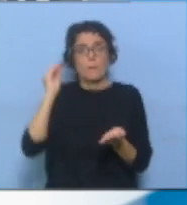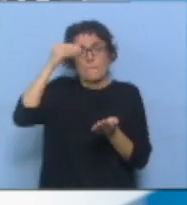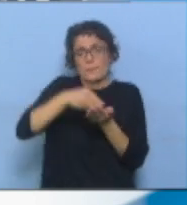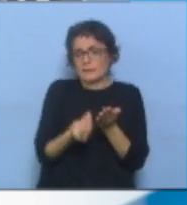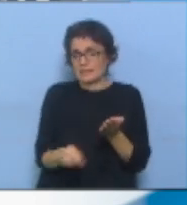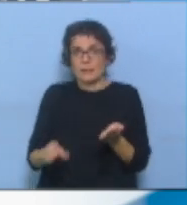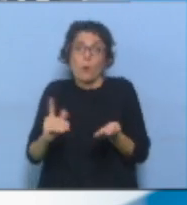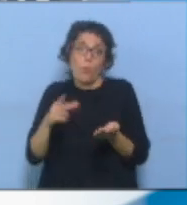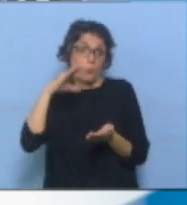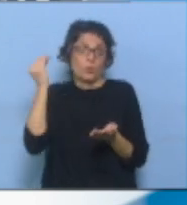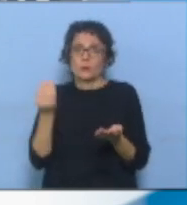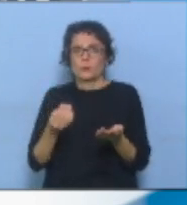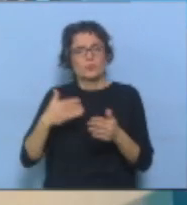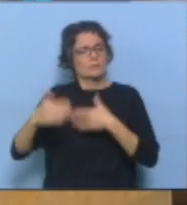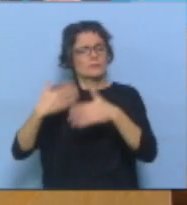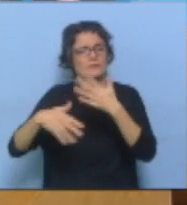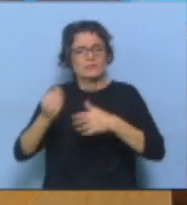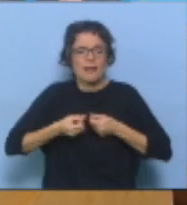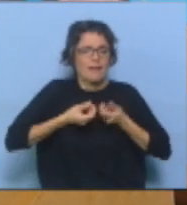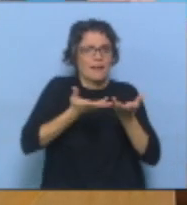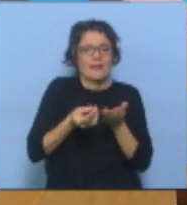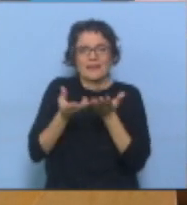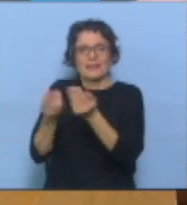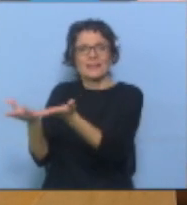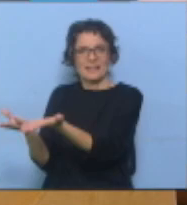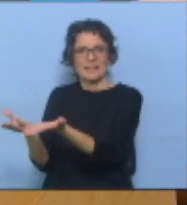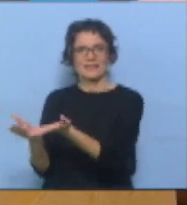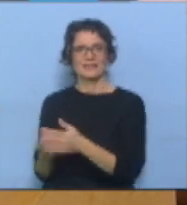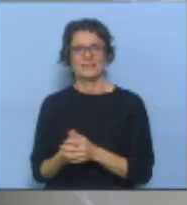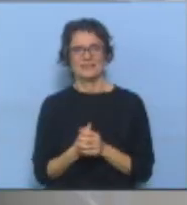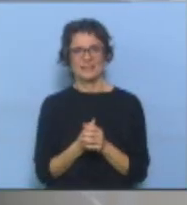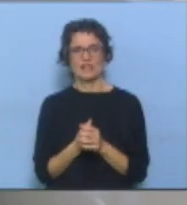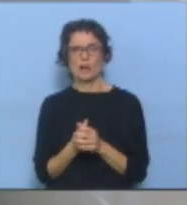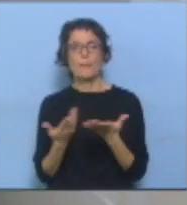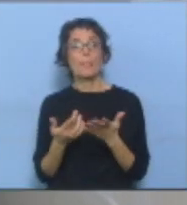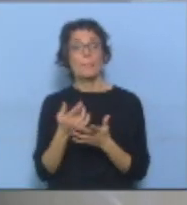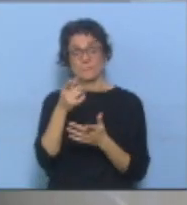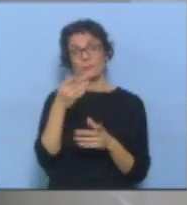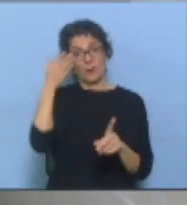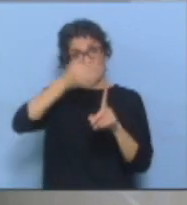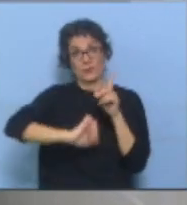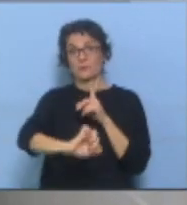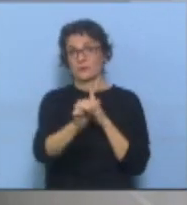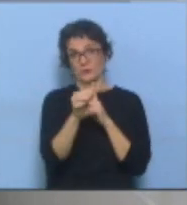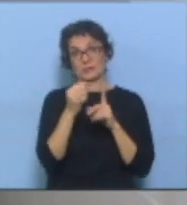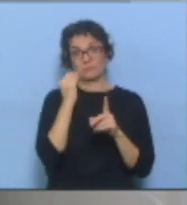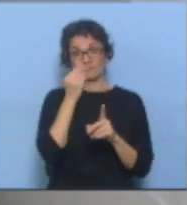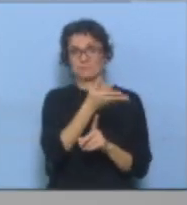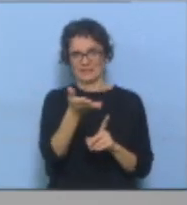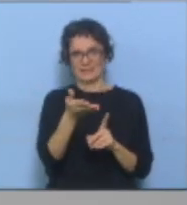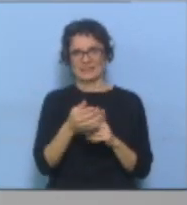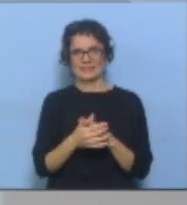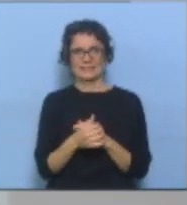a fazer o bem. E, Maria do Mar, esta é a missão que tem. É a missão que temos